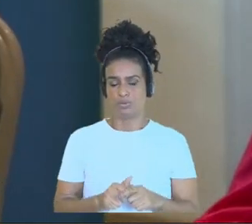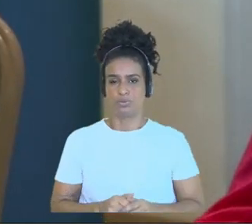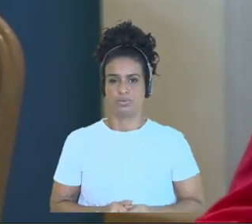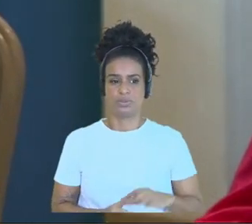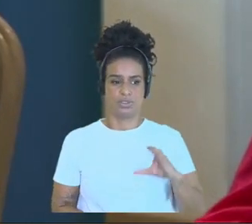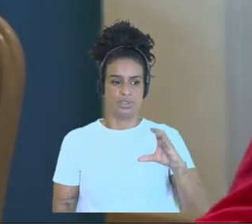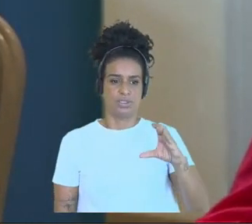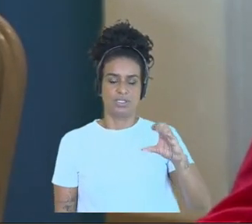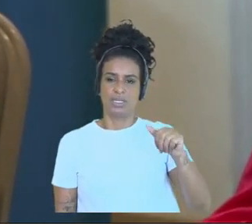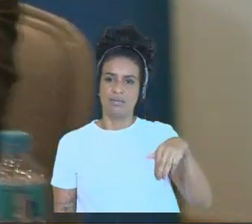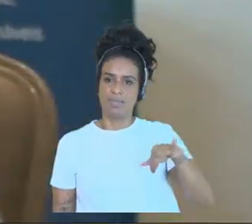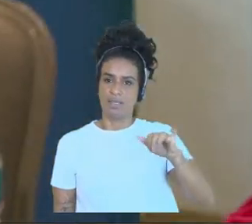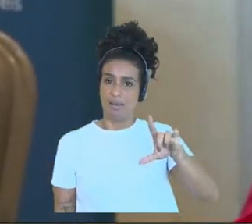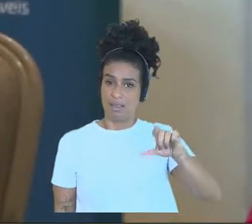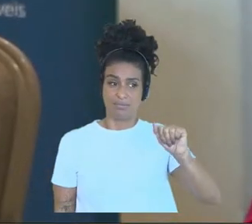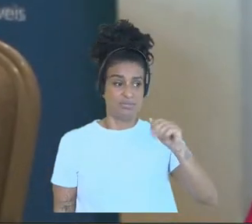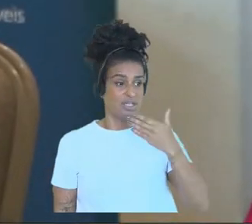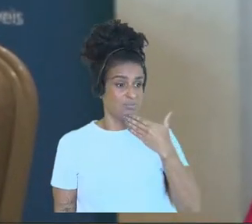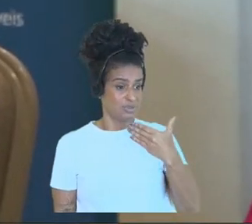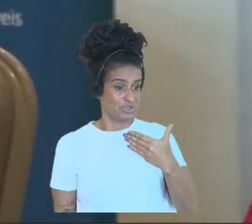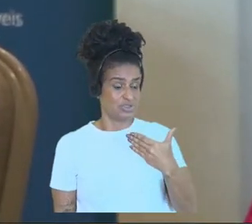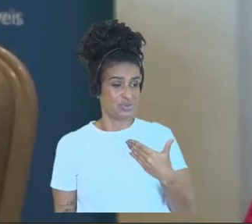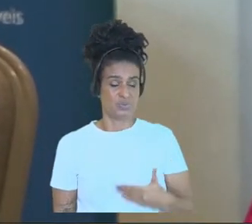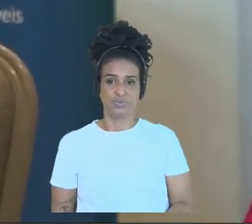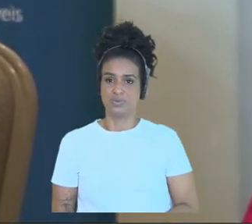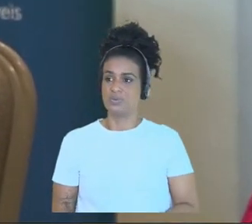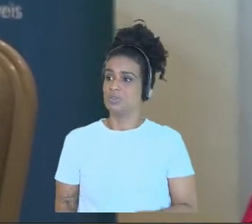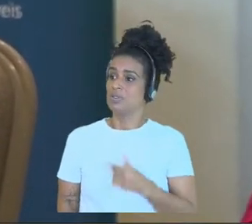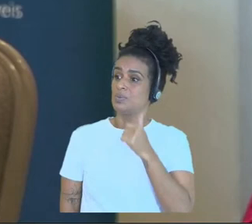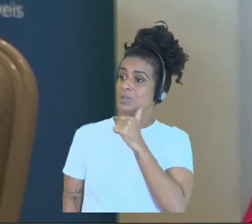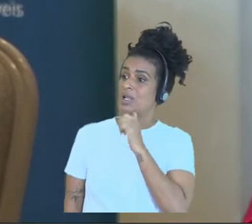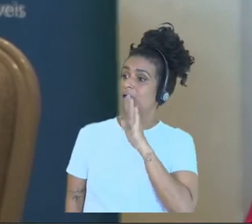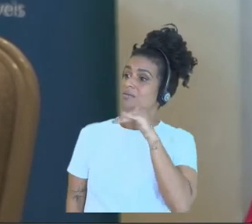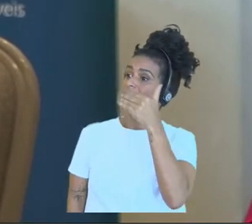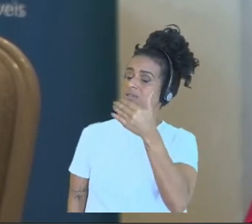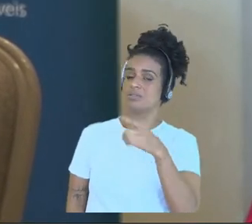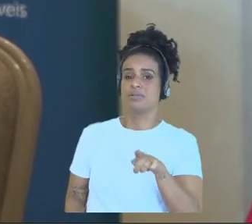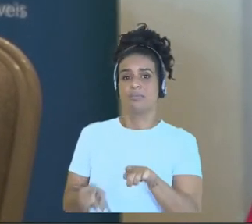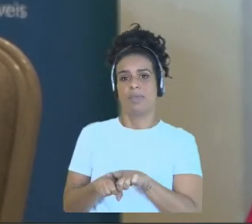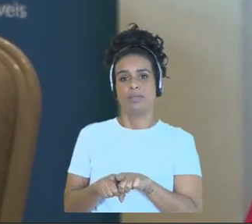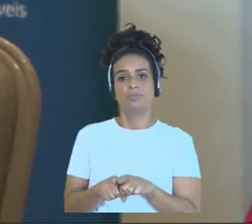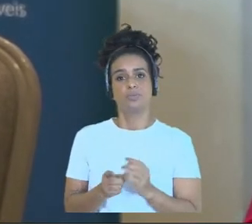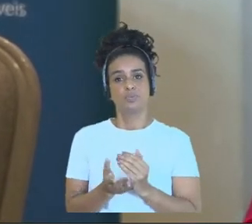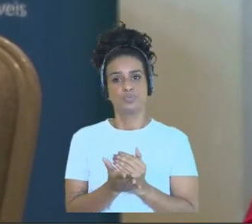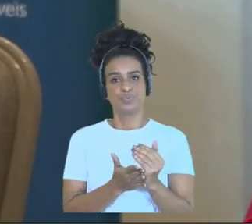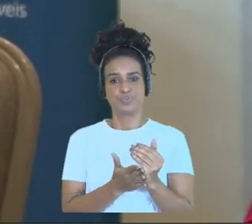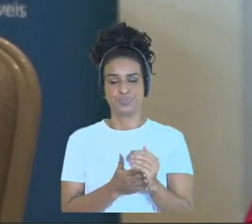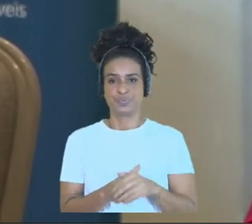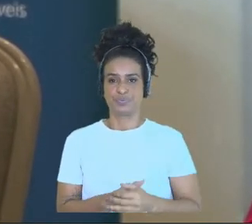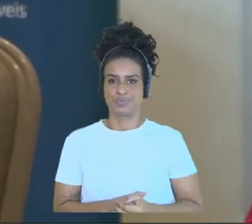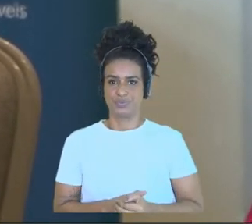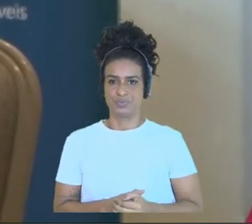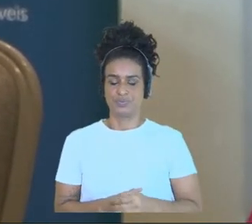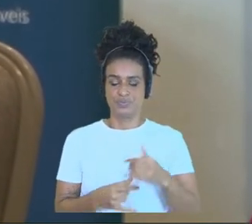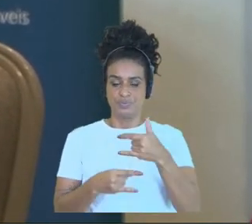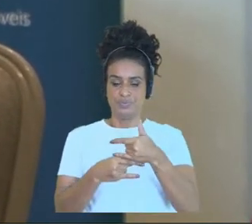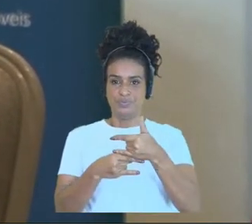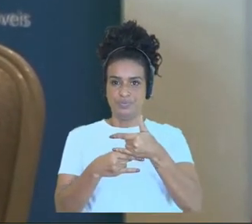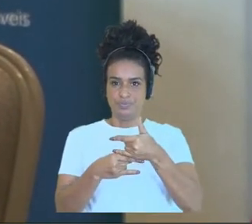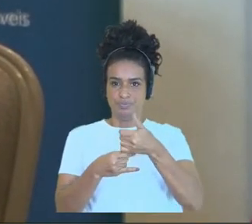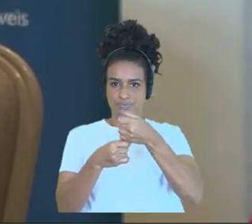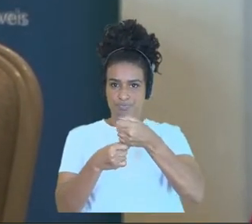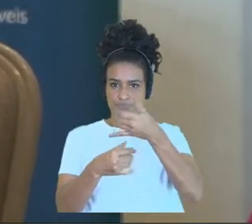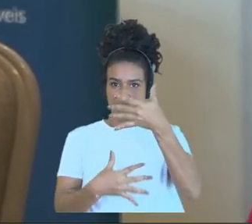Camila já pediu a palavra aqui, você ali atrás também. Você quer começar Vou começar então pelo virtual. Por favor, Eliane, então.